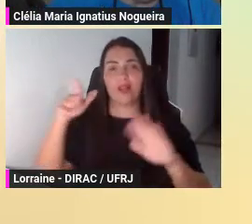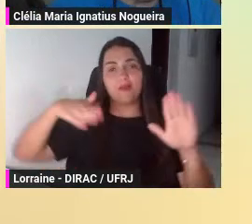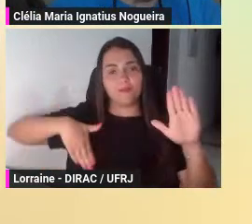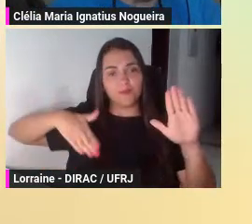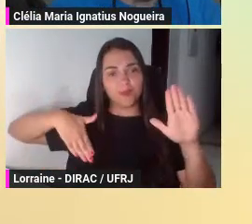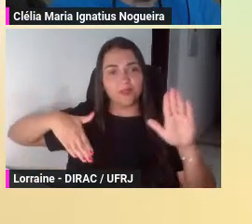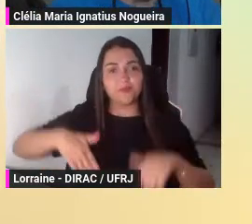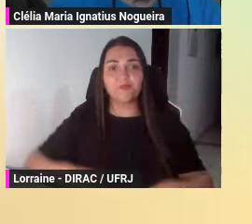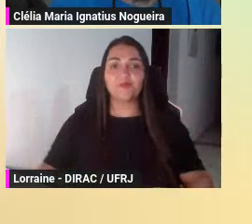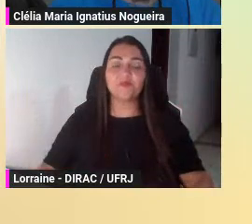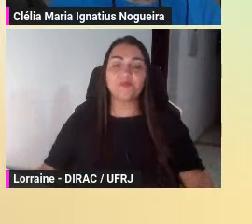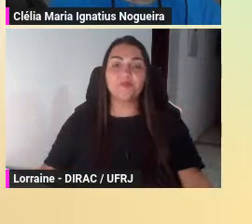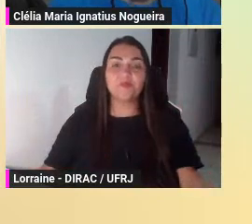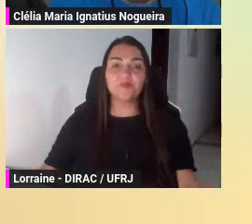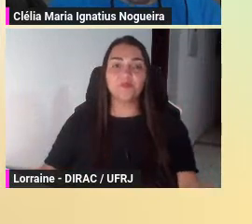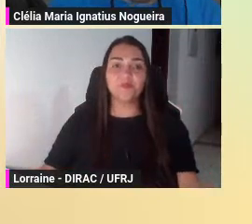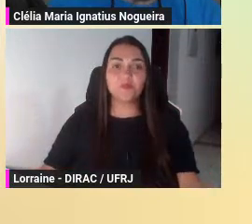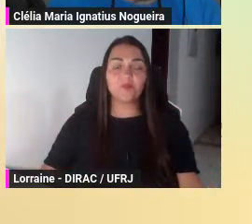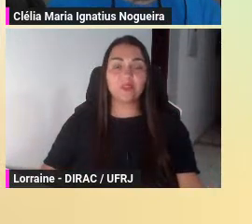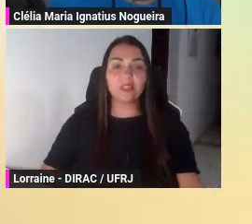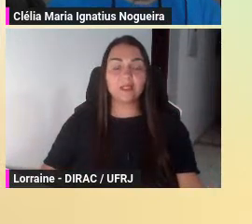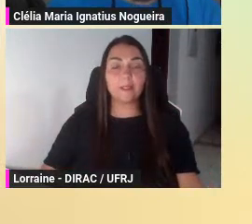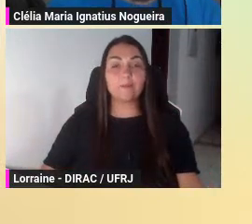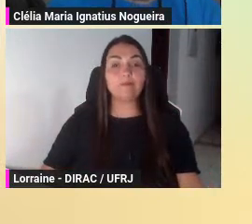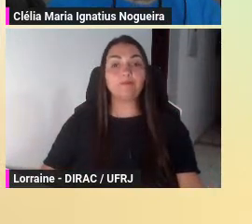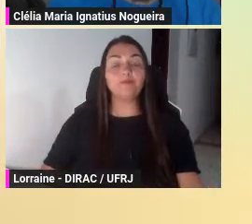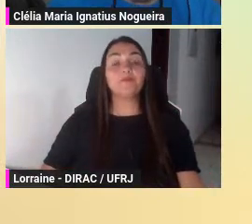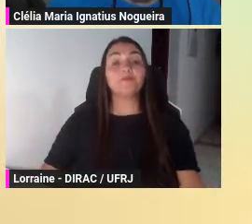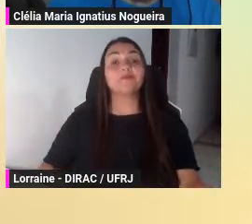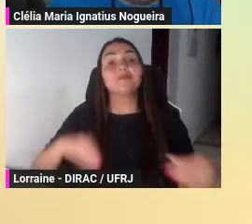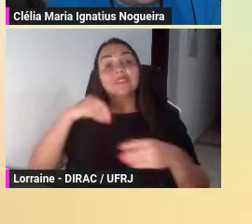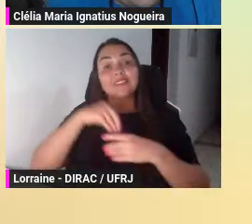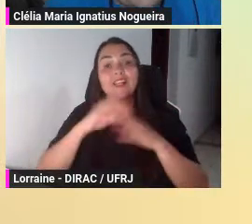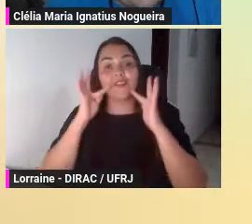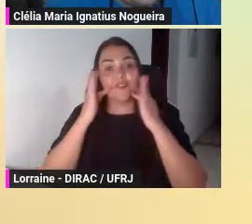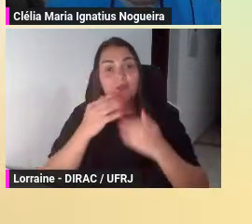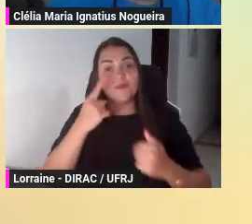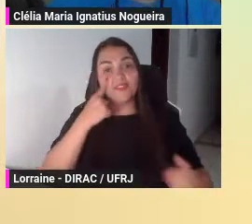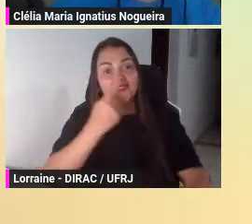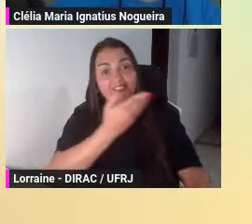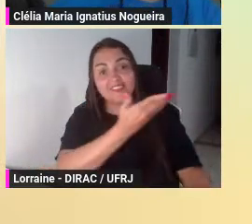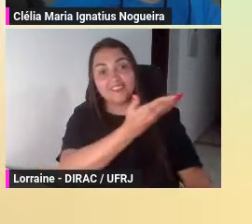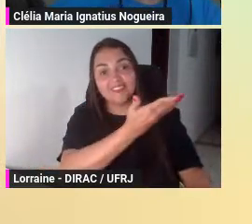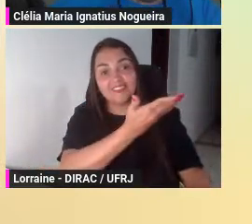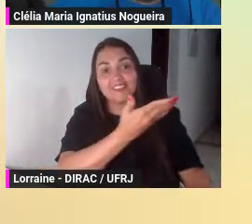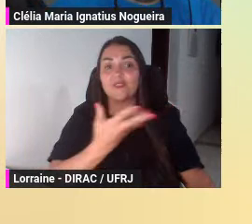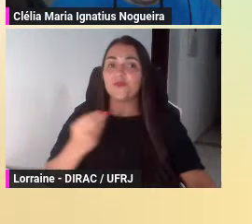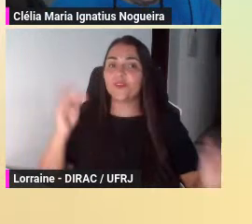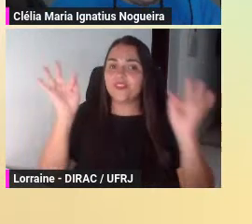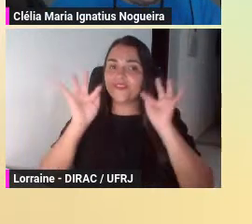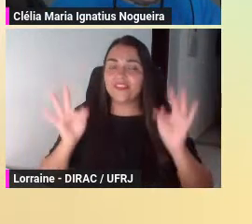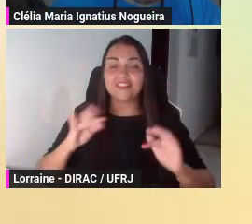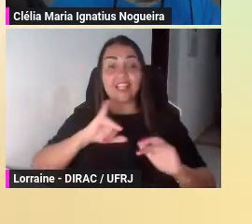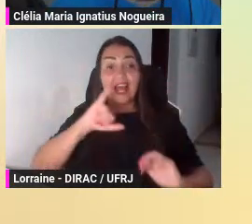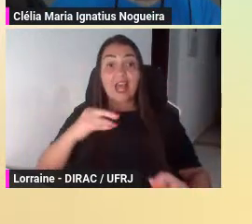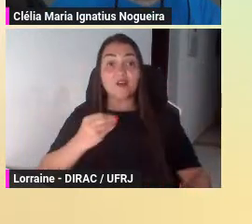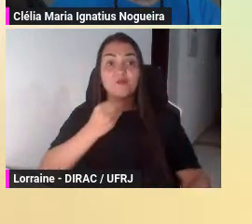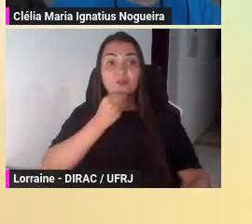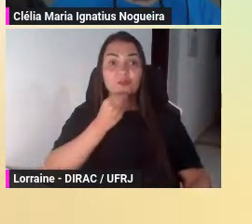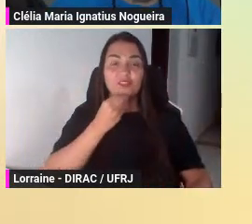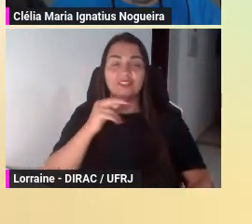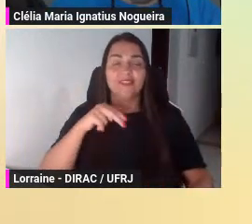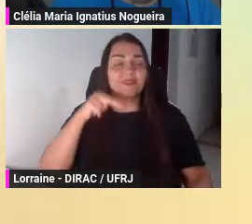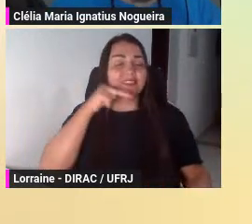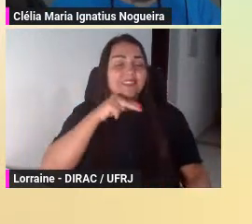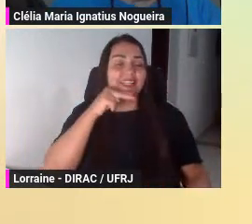favor. Na família, estou aí feliz da vida, curtindo esses netos maravilhosos. Os meus